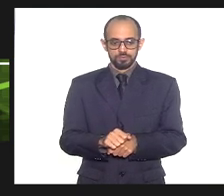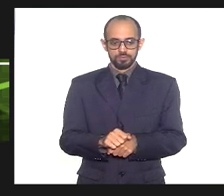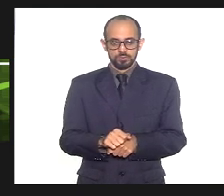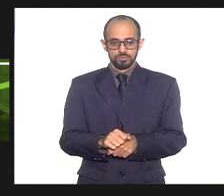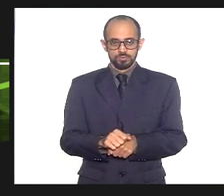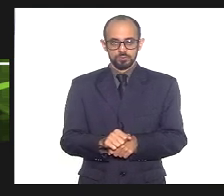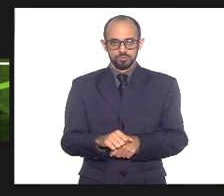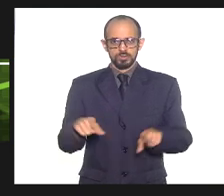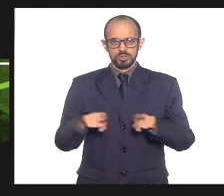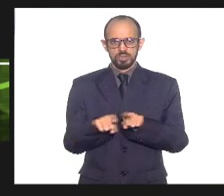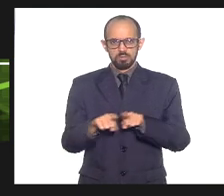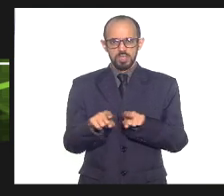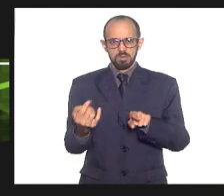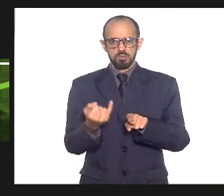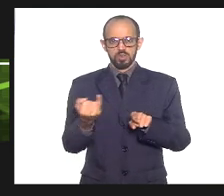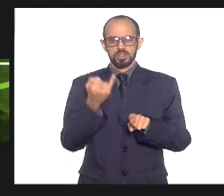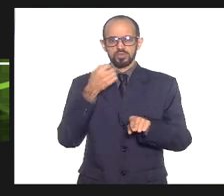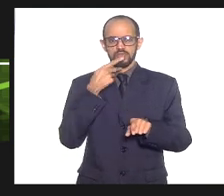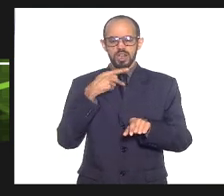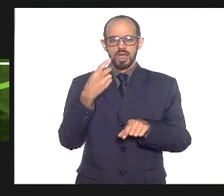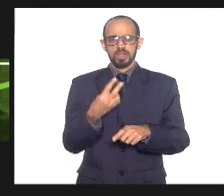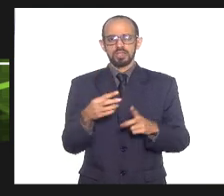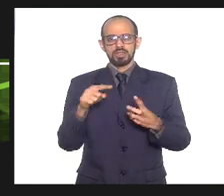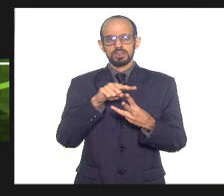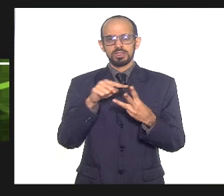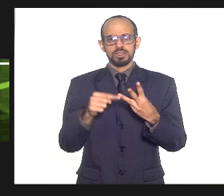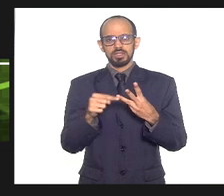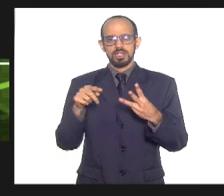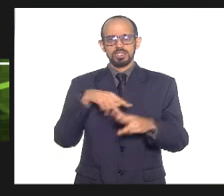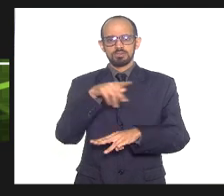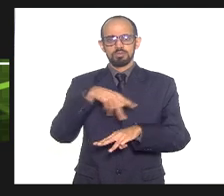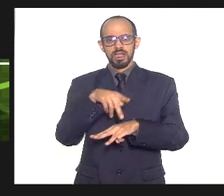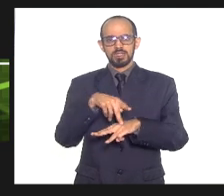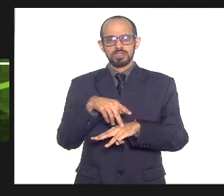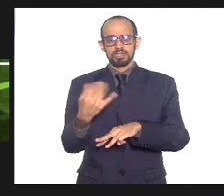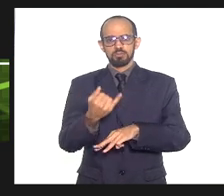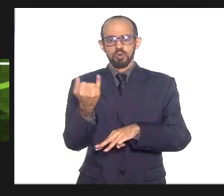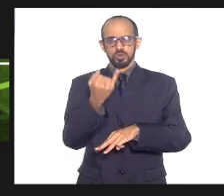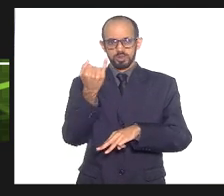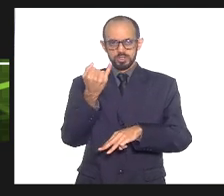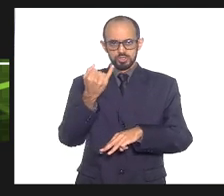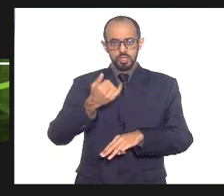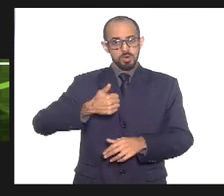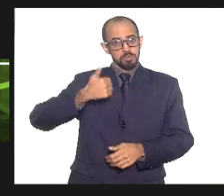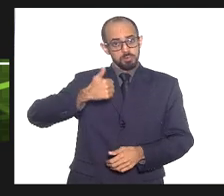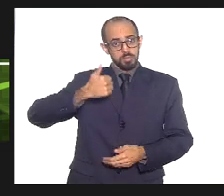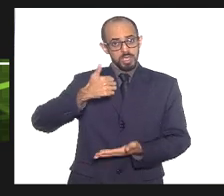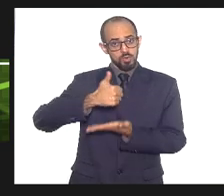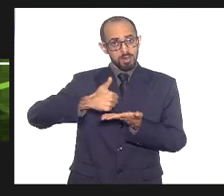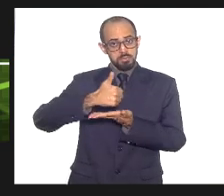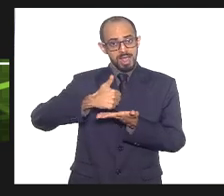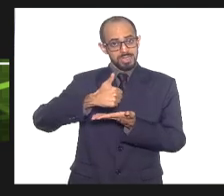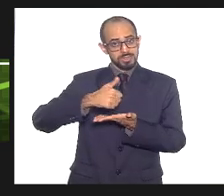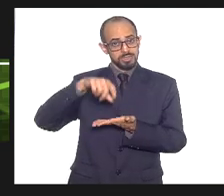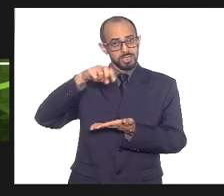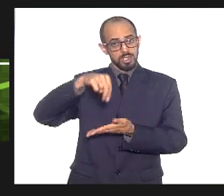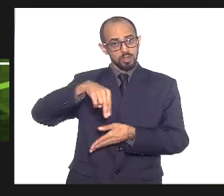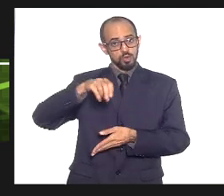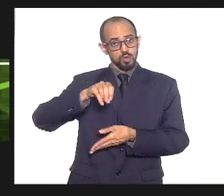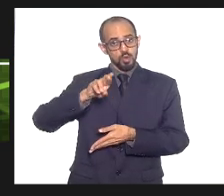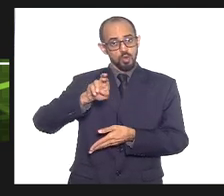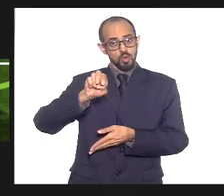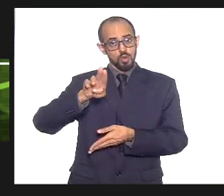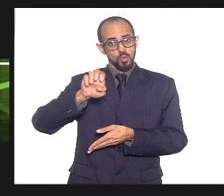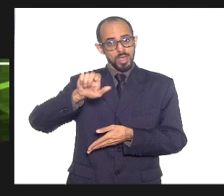Vale reforçar três países chaves no portfólio internacional da Equinor. Primeiro, a base norueguesa, obviamente, mas no